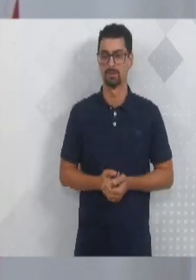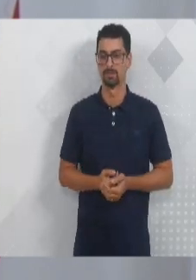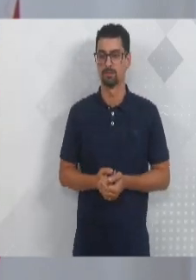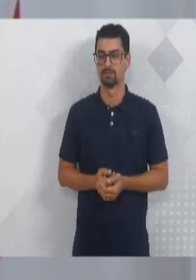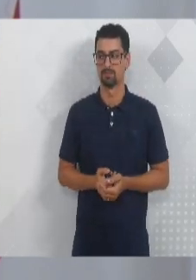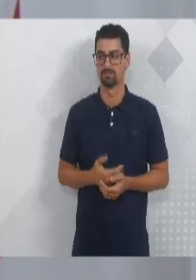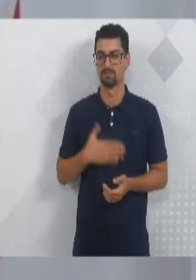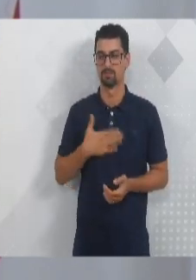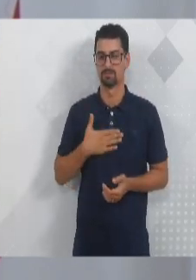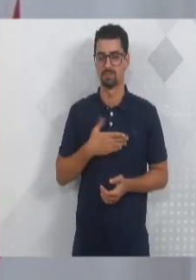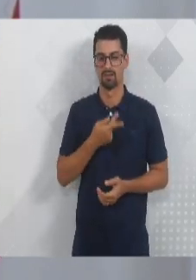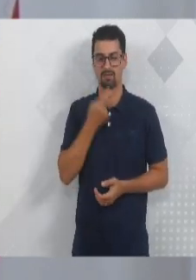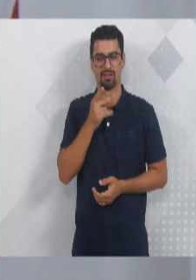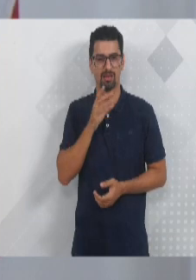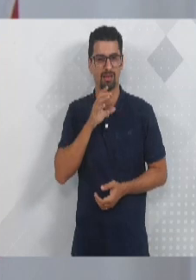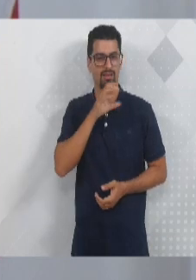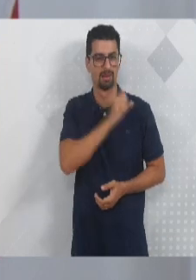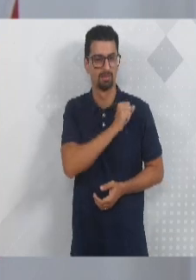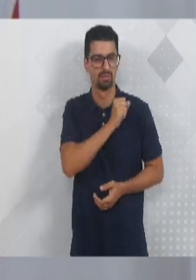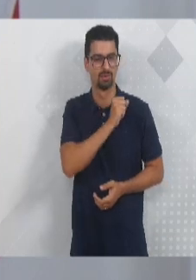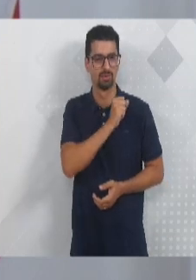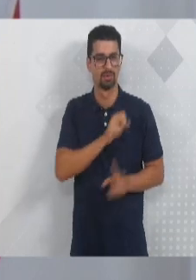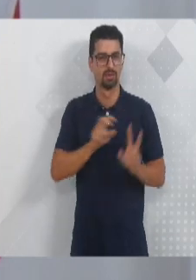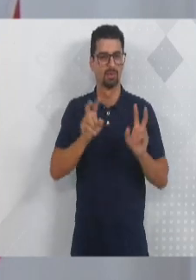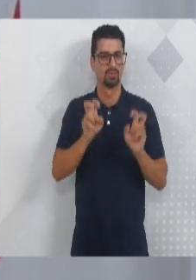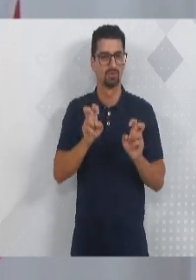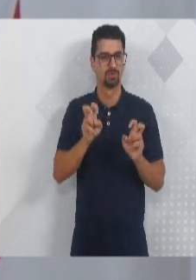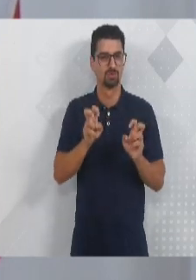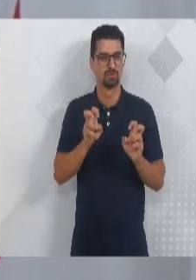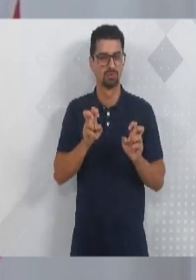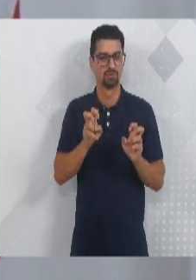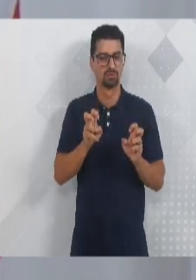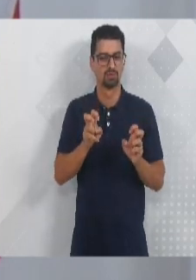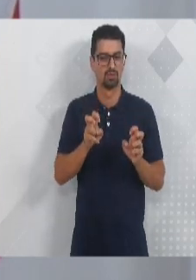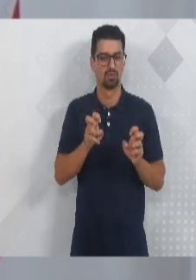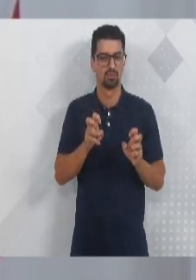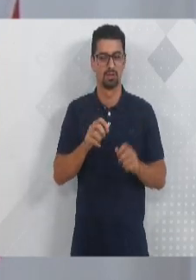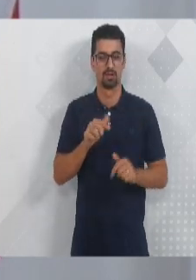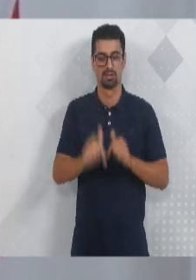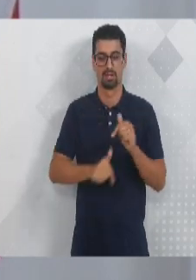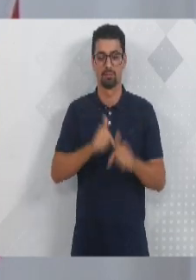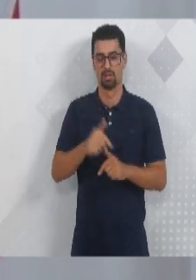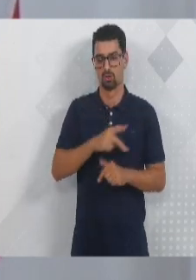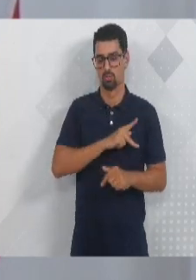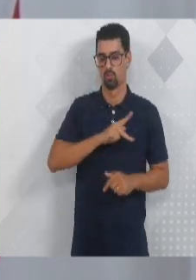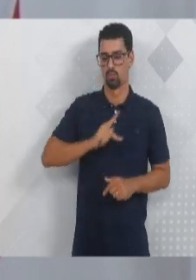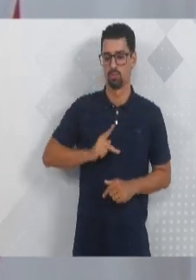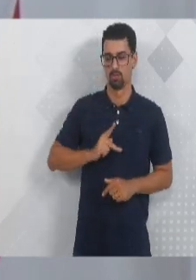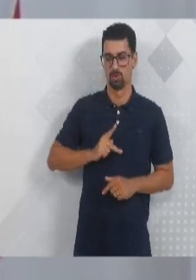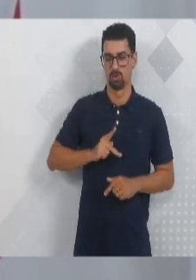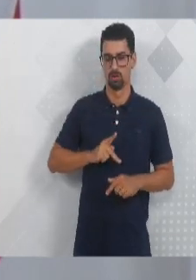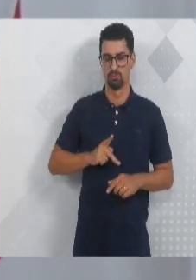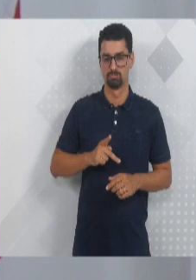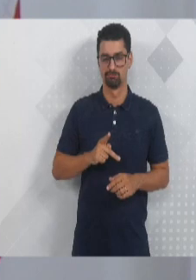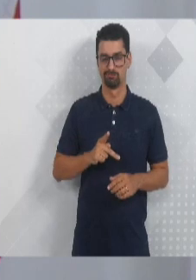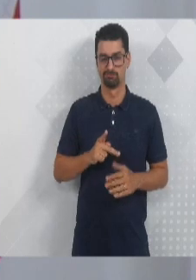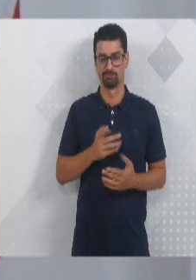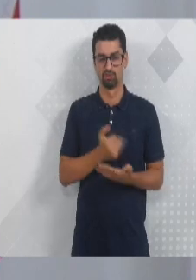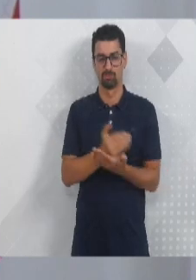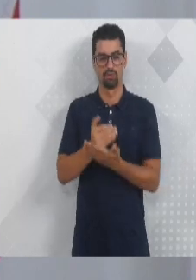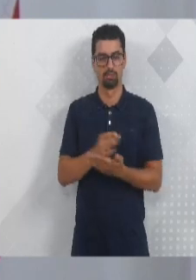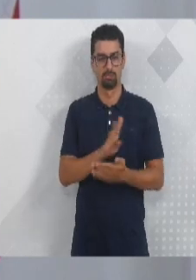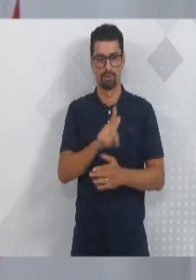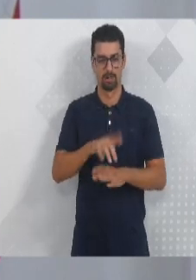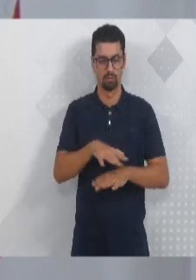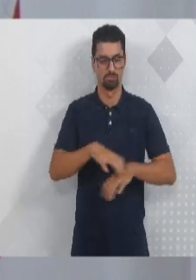de de falar rapidamente sobre a descentralização do serviço público da nossa cidade